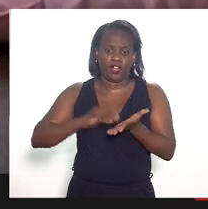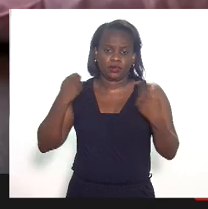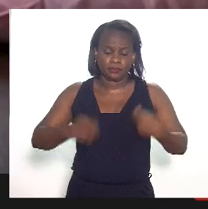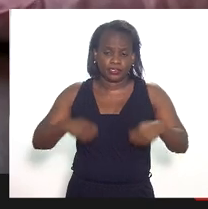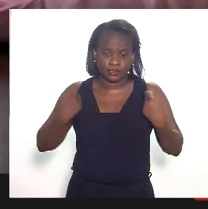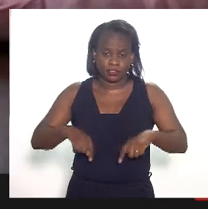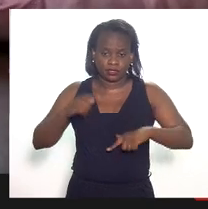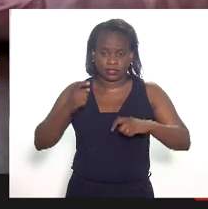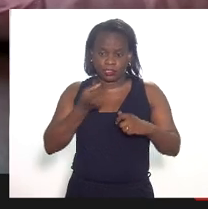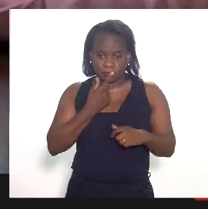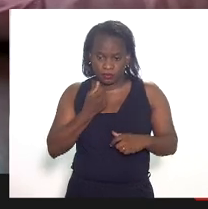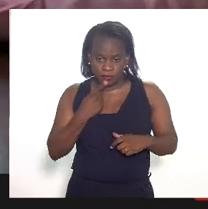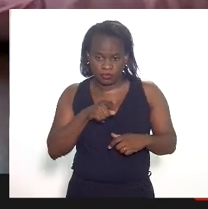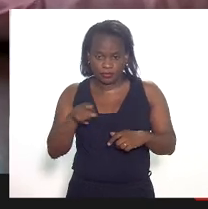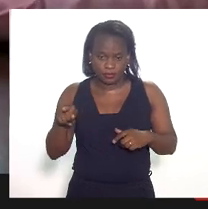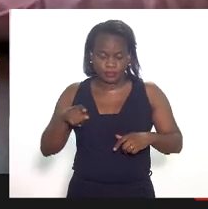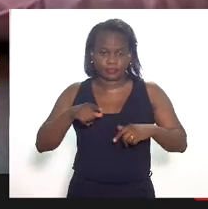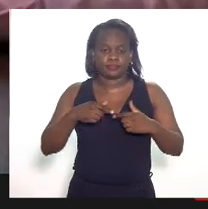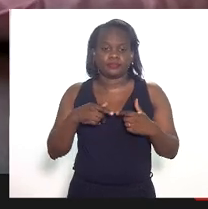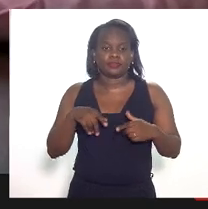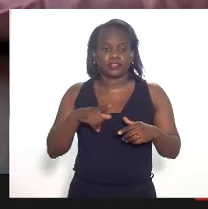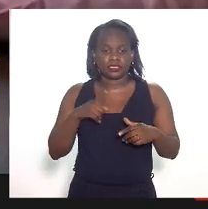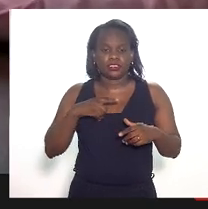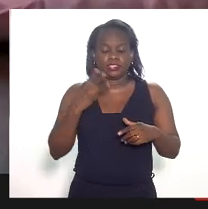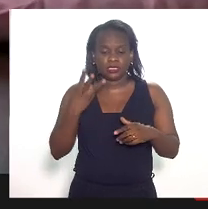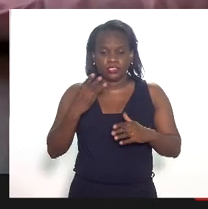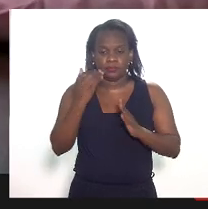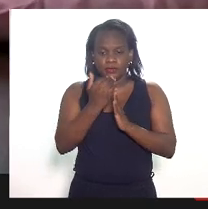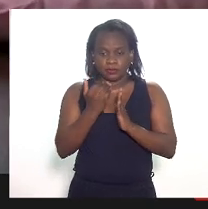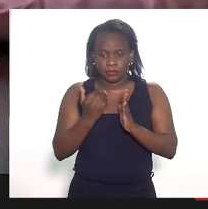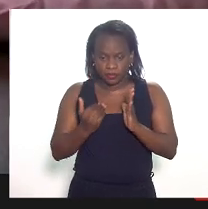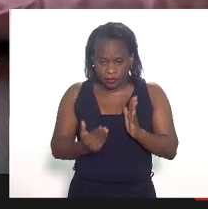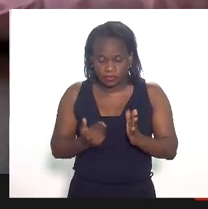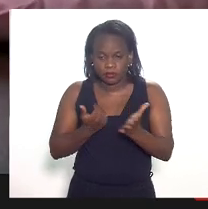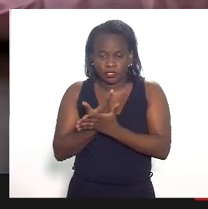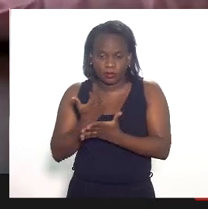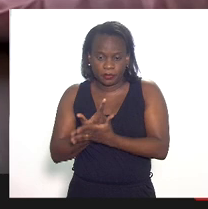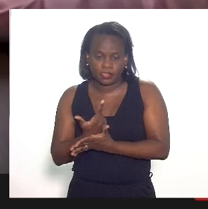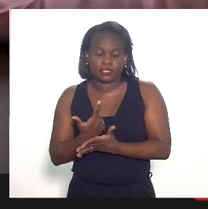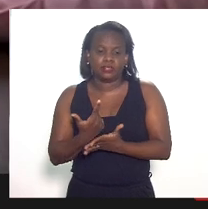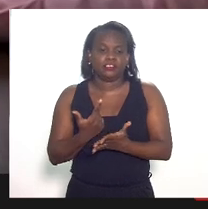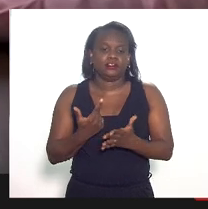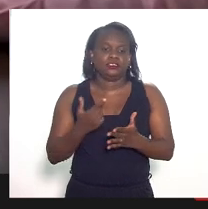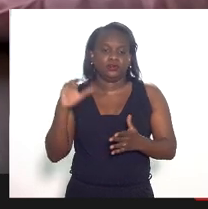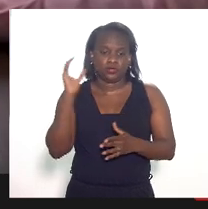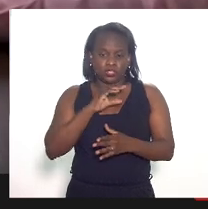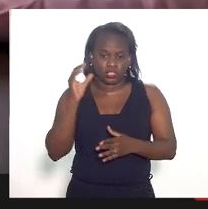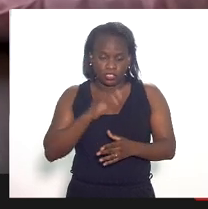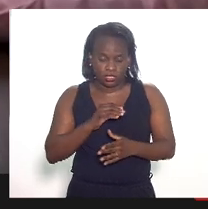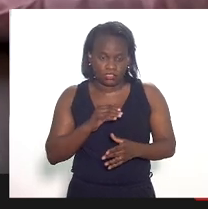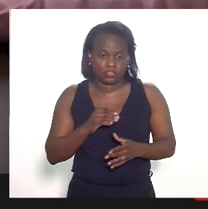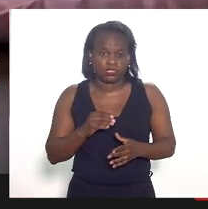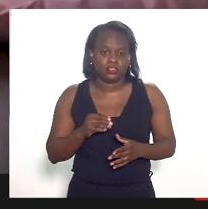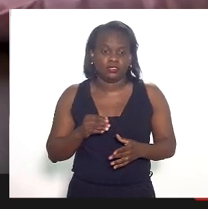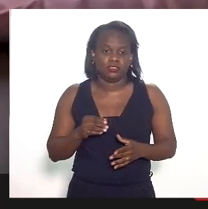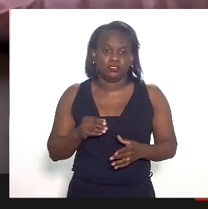medicamentos, nós inauguramos 3 processos de aquisição emergencial,